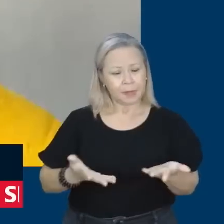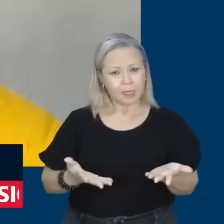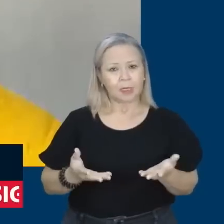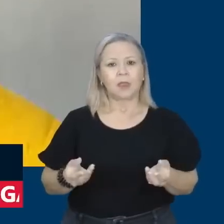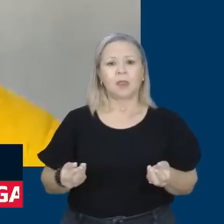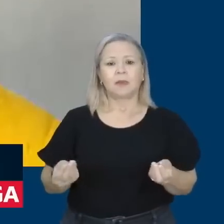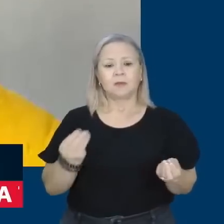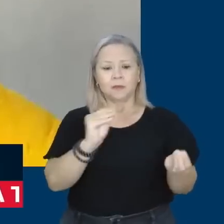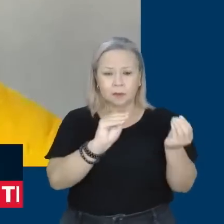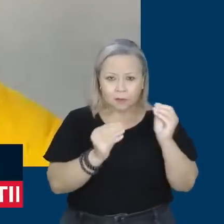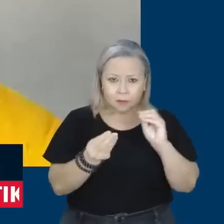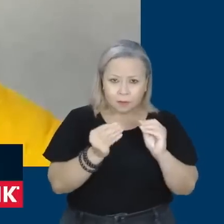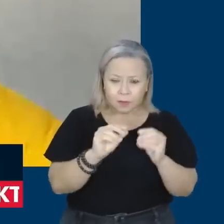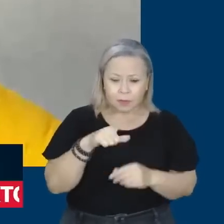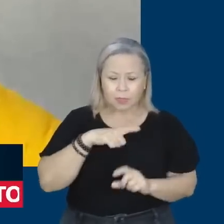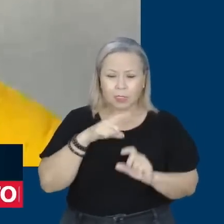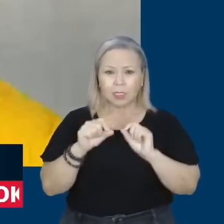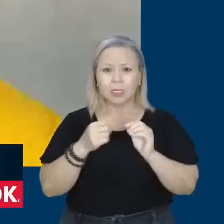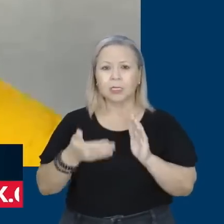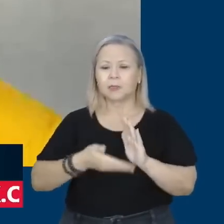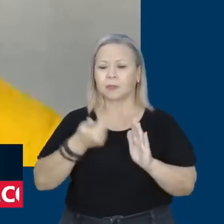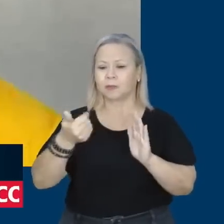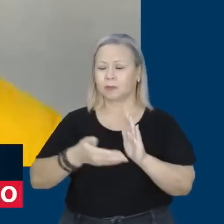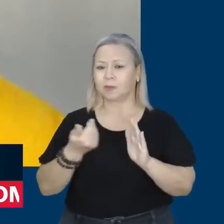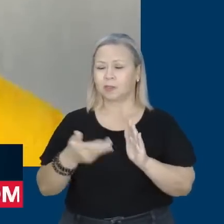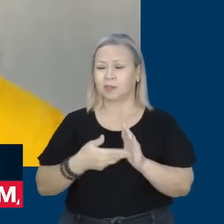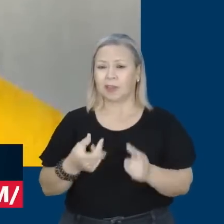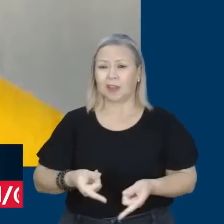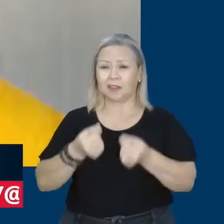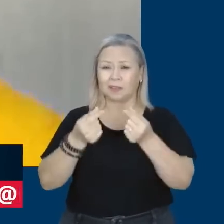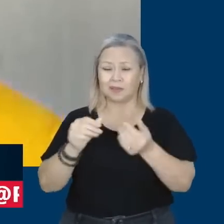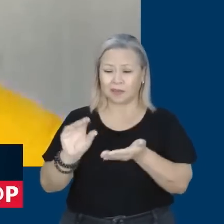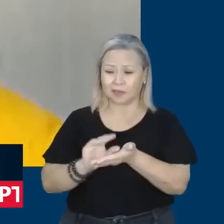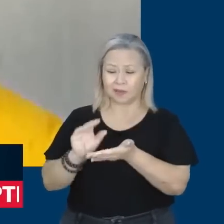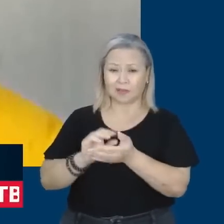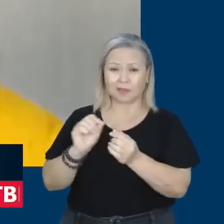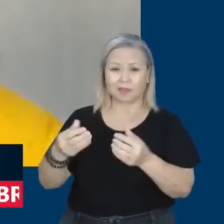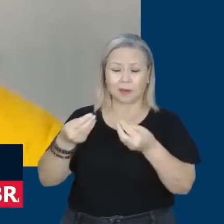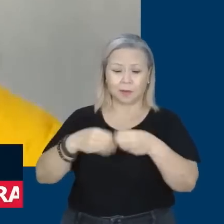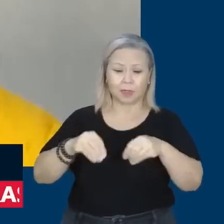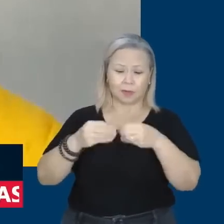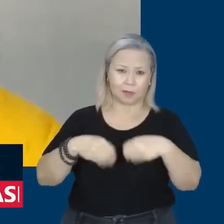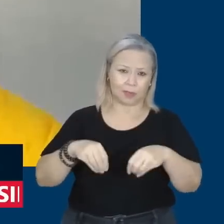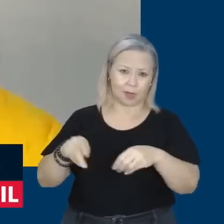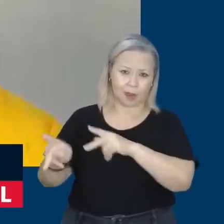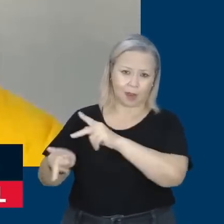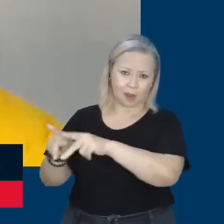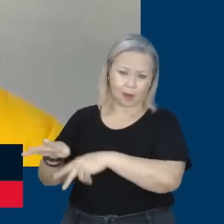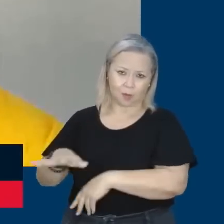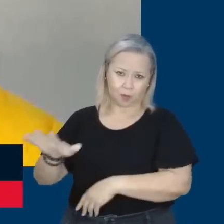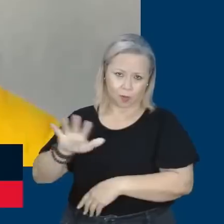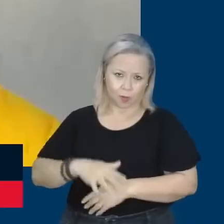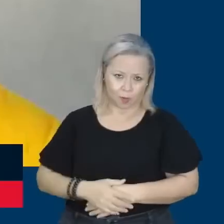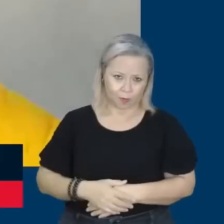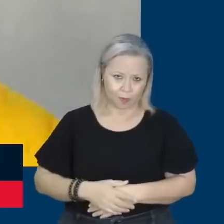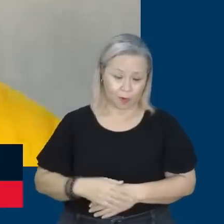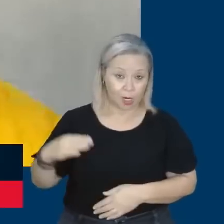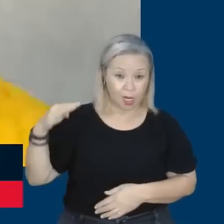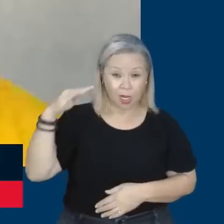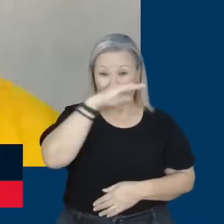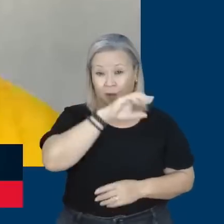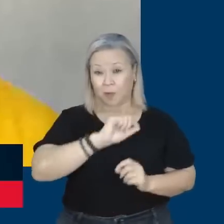colocar e ter esses cortes de verbas que prejudicaram aqueles que mais precisam. Jair Bolsonaro